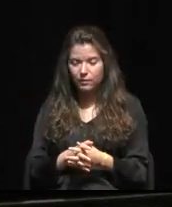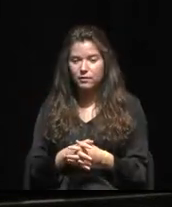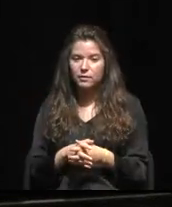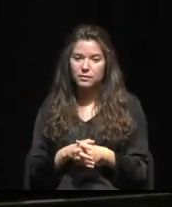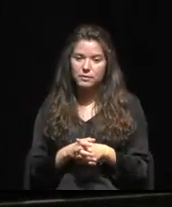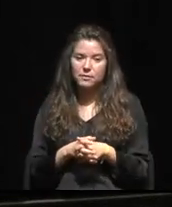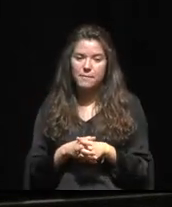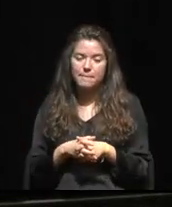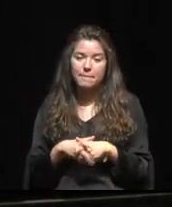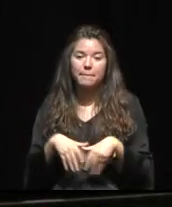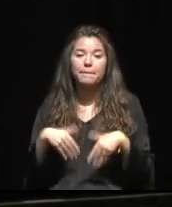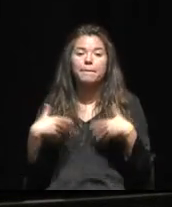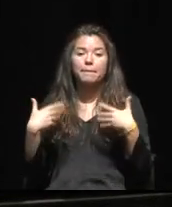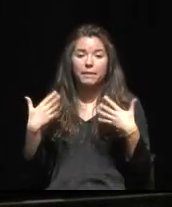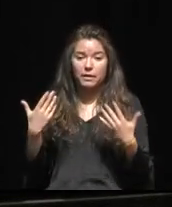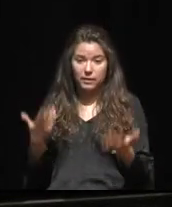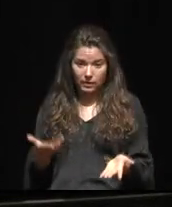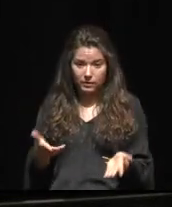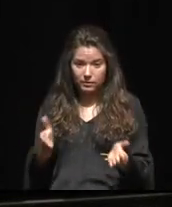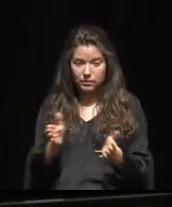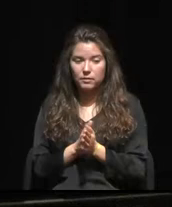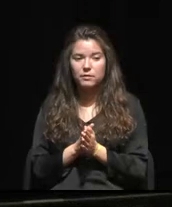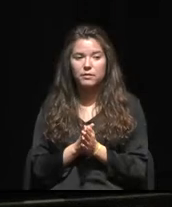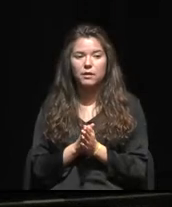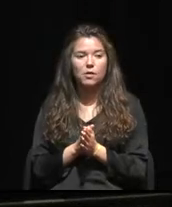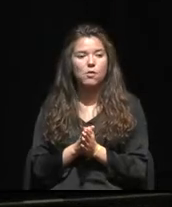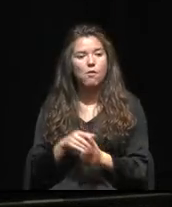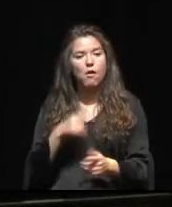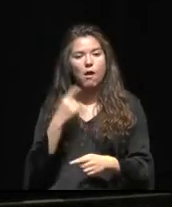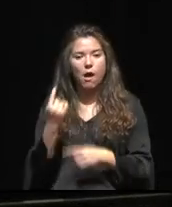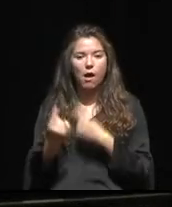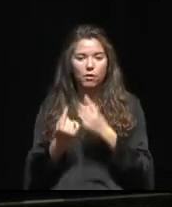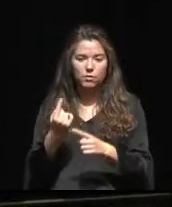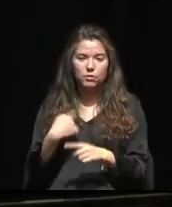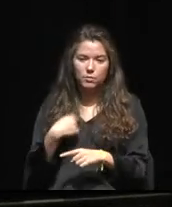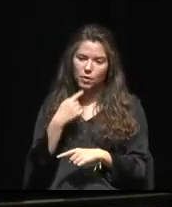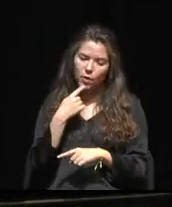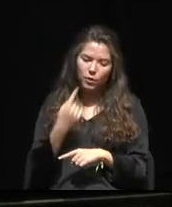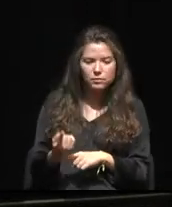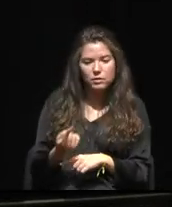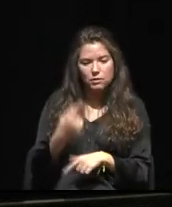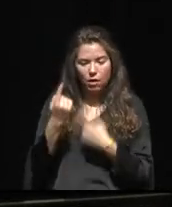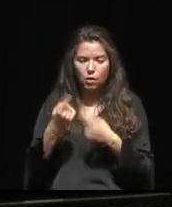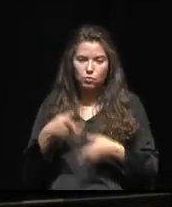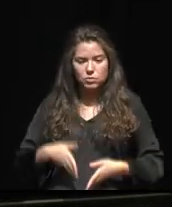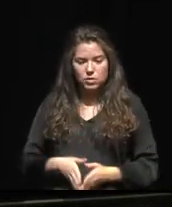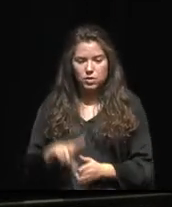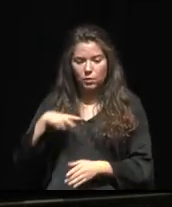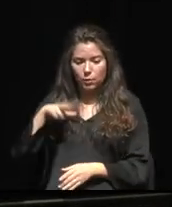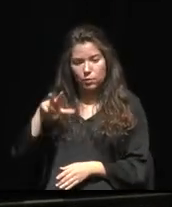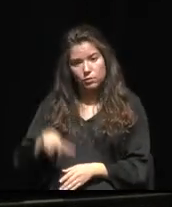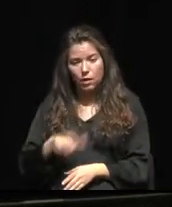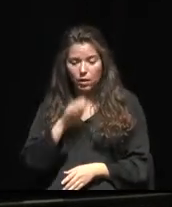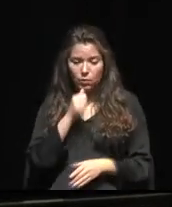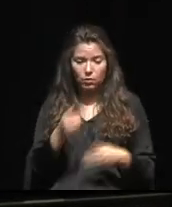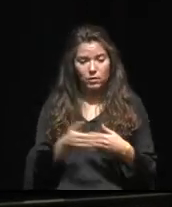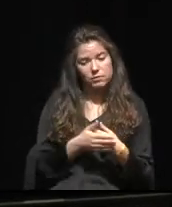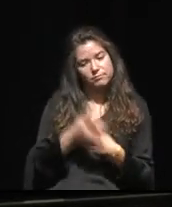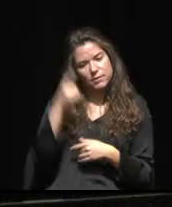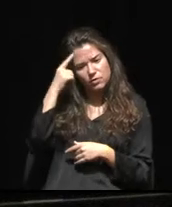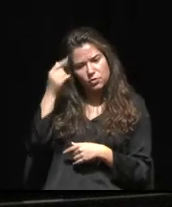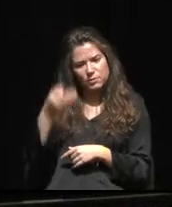ainda entre os quais entre os quais alguns Como eu disse de nacionalidade Portuguesa que eu penso que terá escapado ao